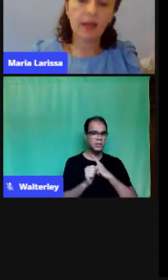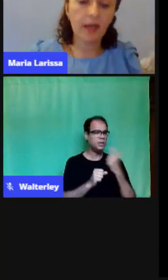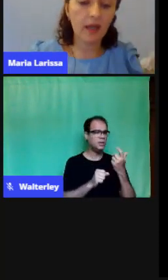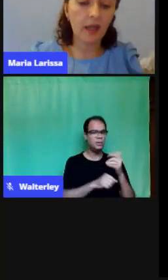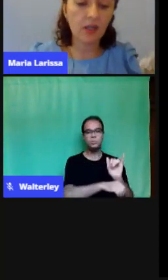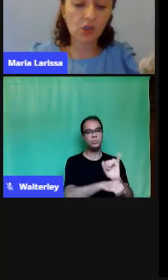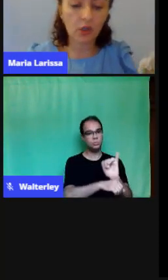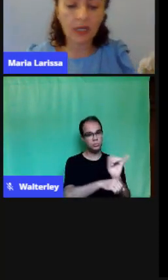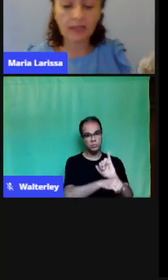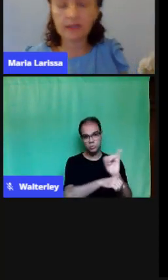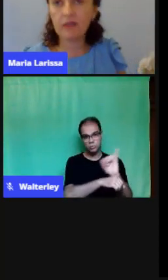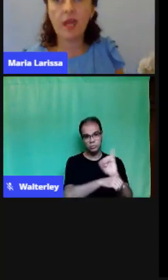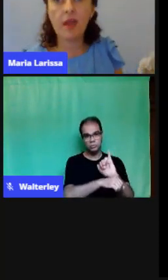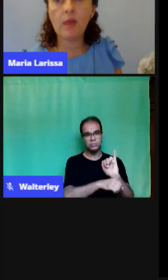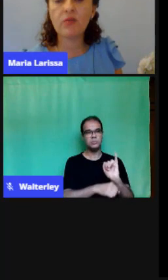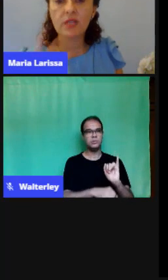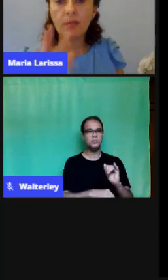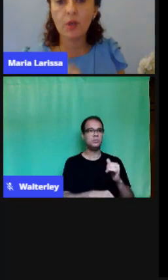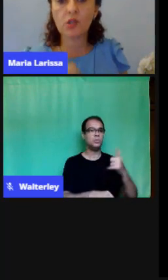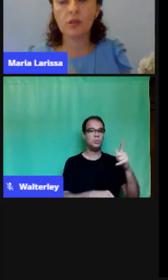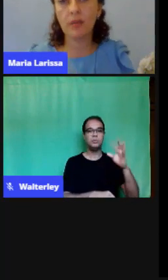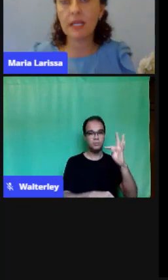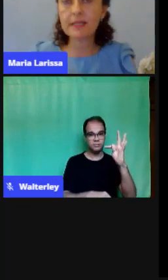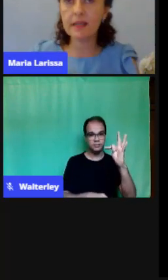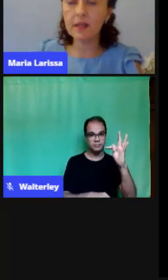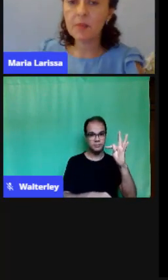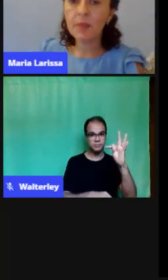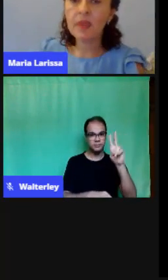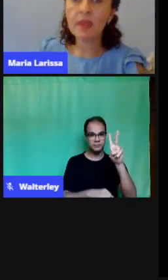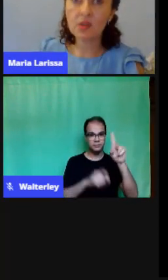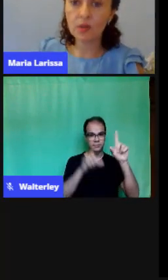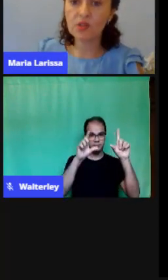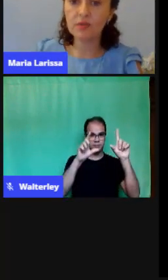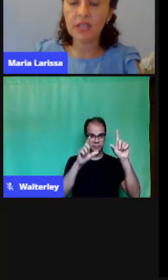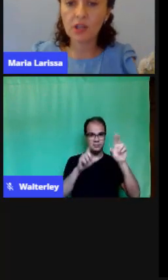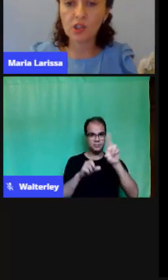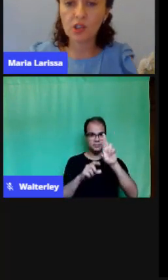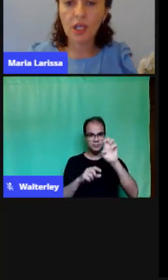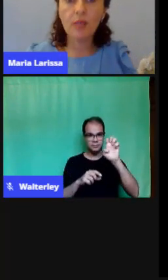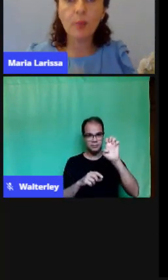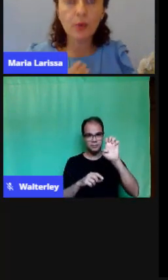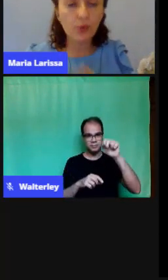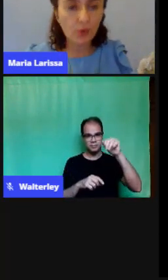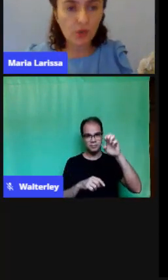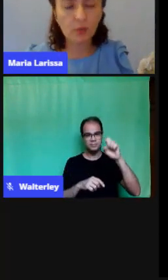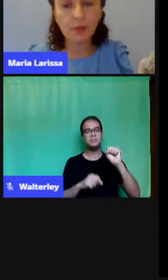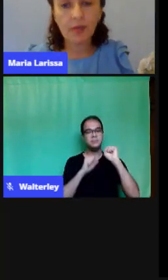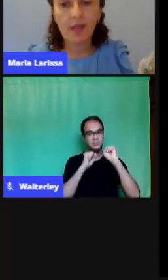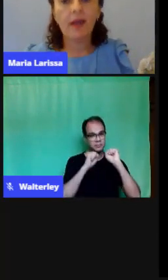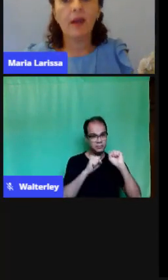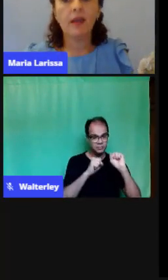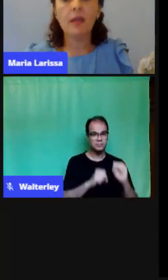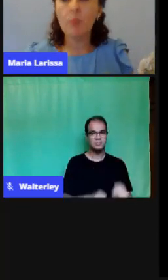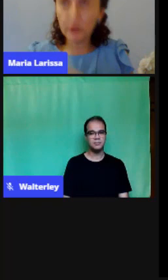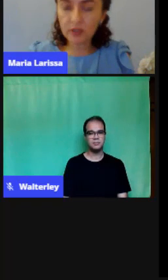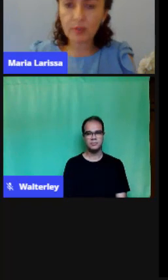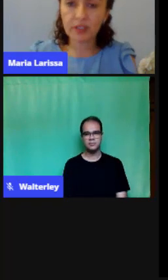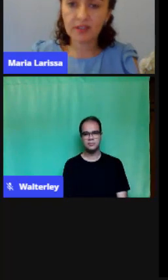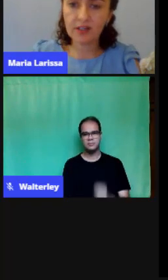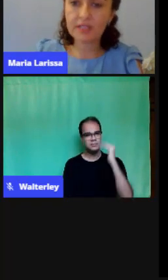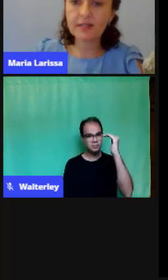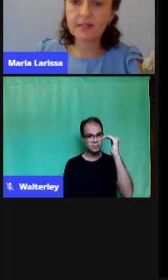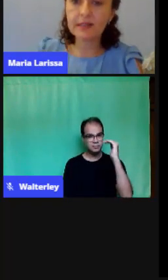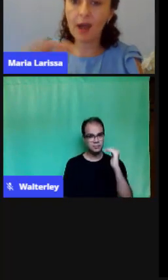você retirou lá da TVRM, você pode também inserir na sua atividade. E por último, e